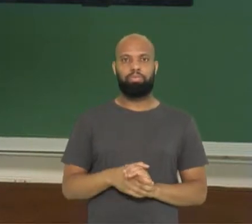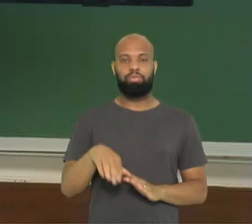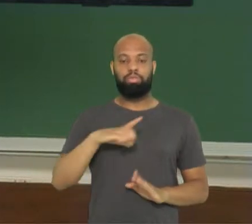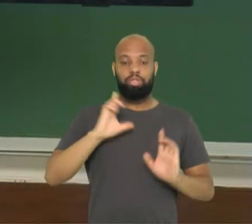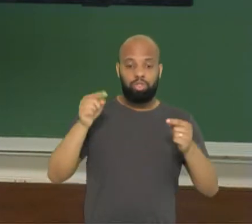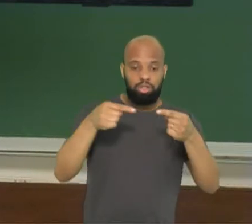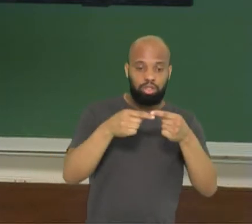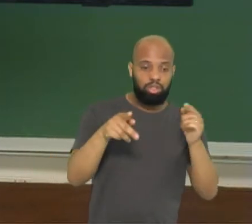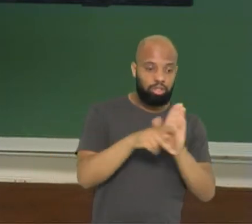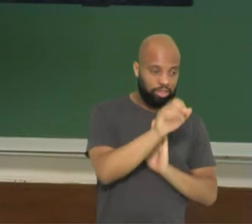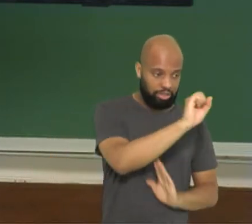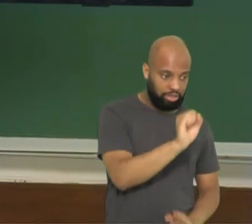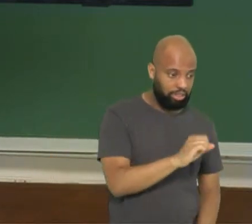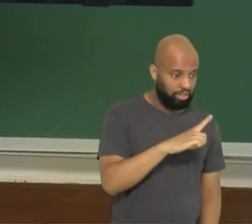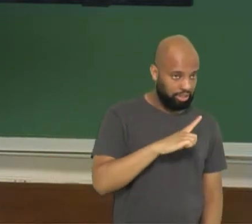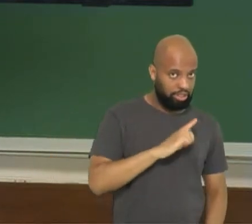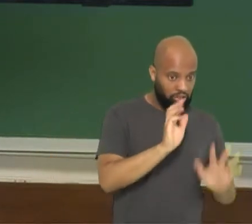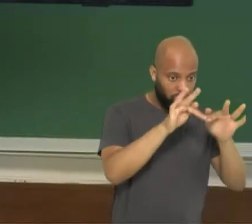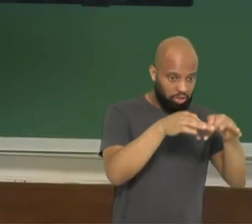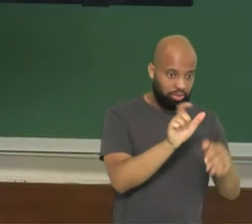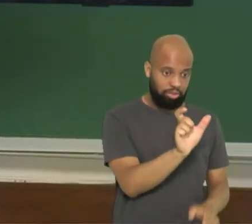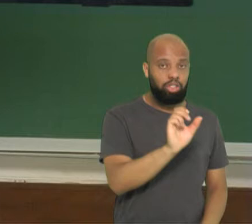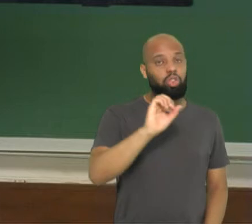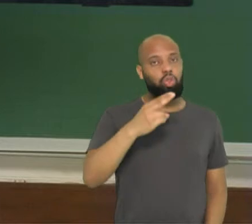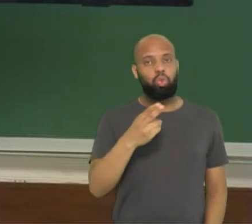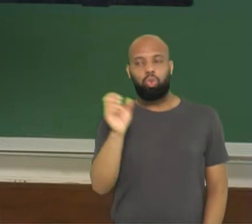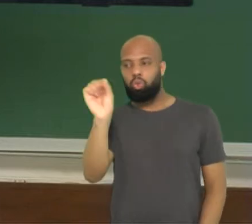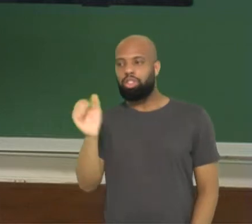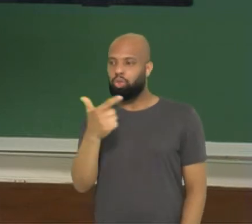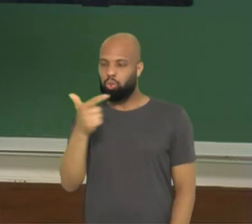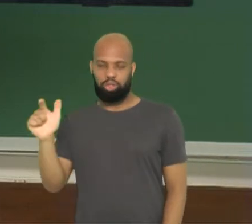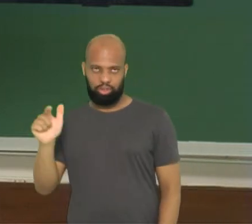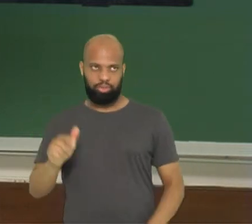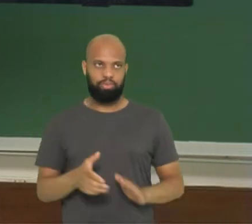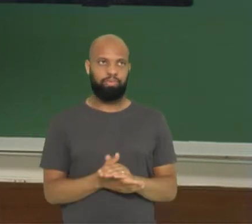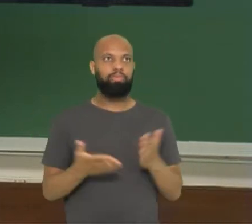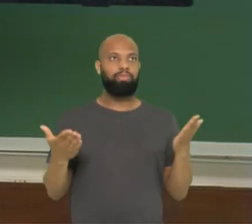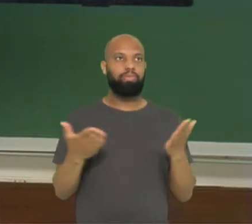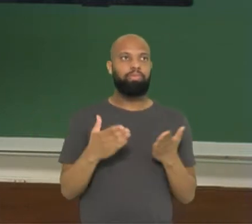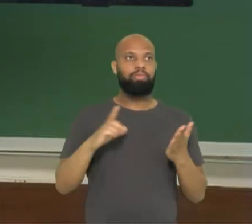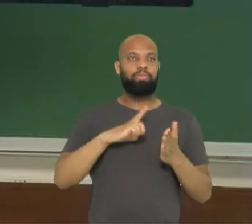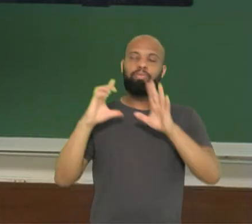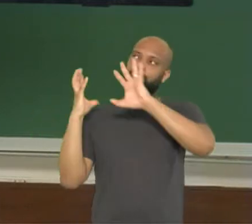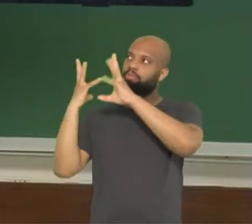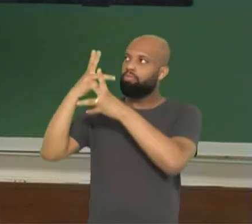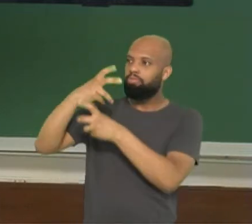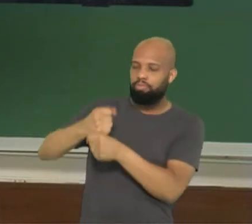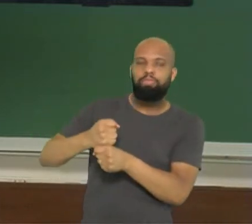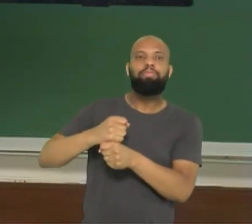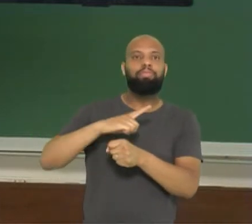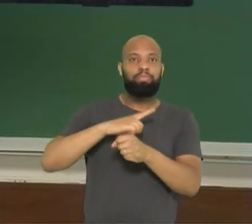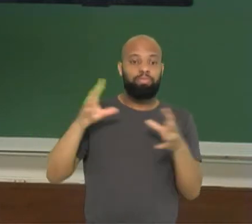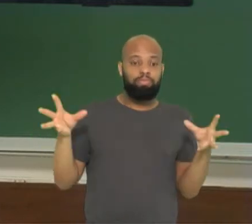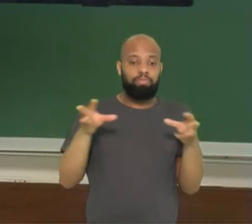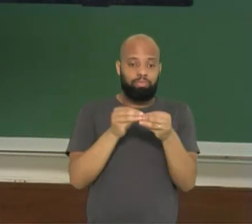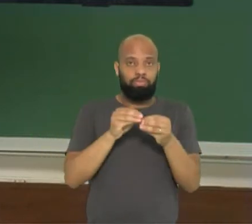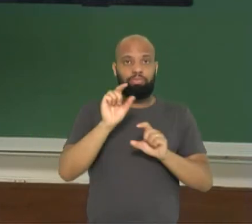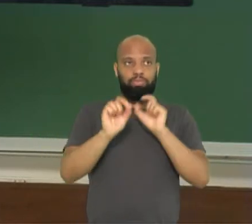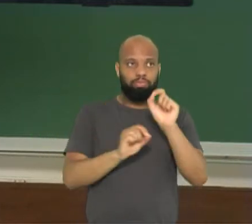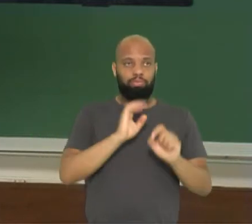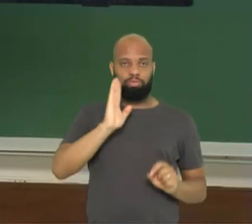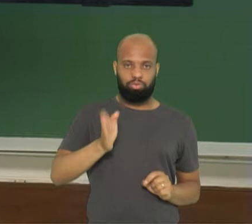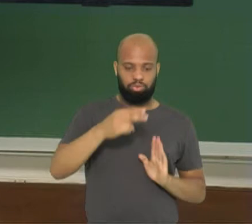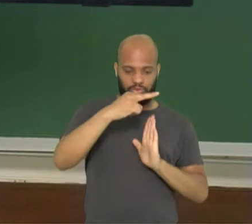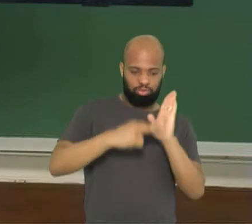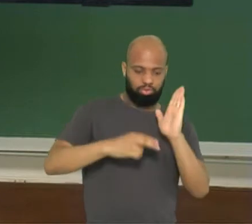ellos les duelen. Bien? Agora temos um resuminho aqui, né, de tudo que a professora